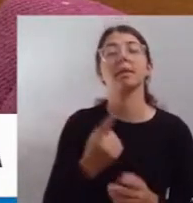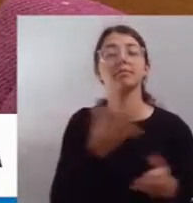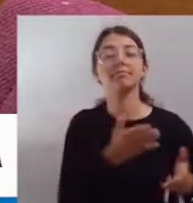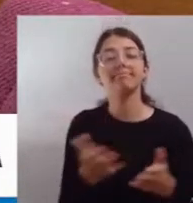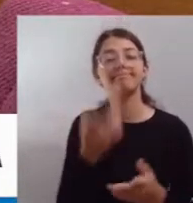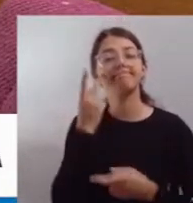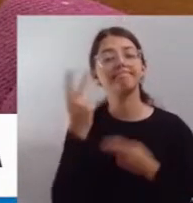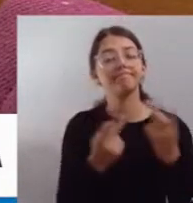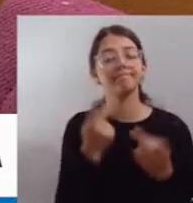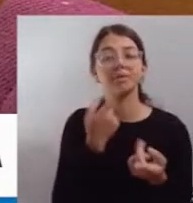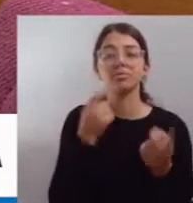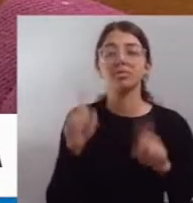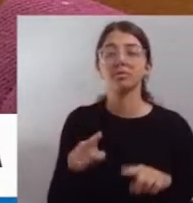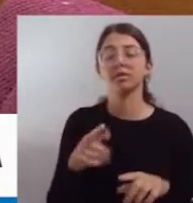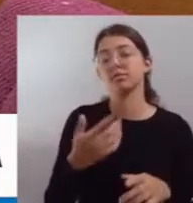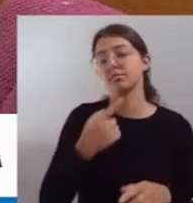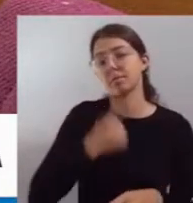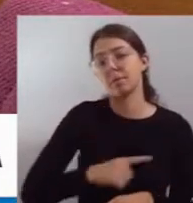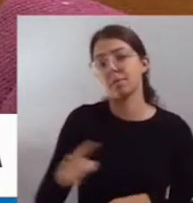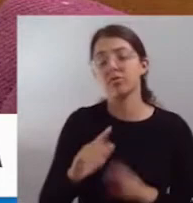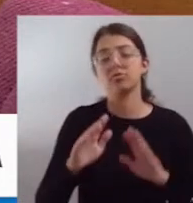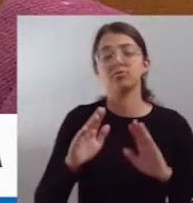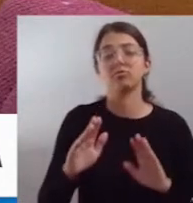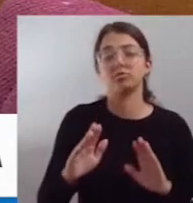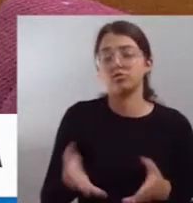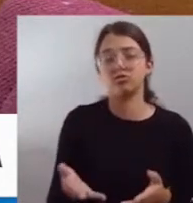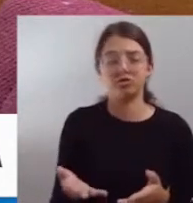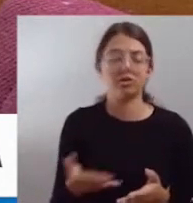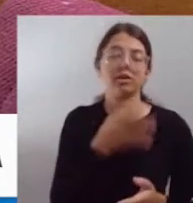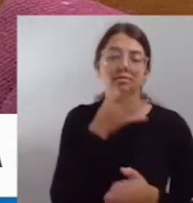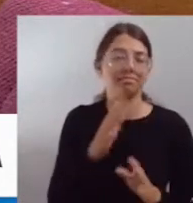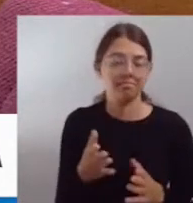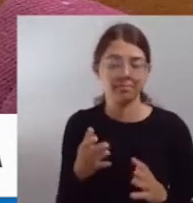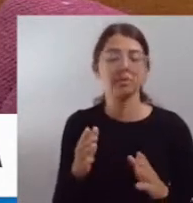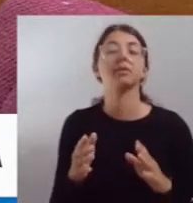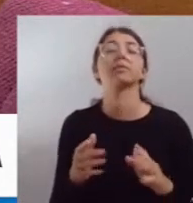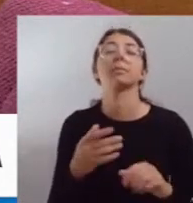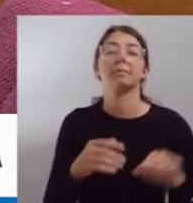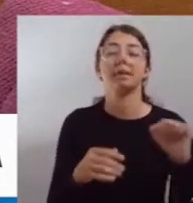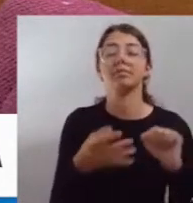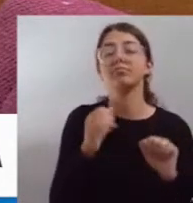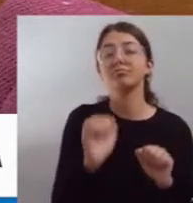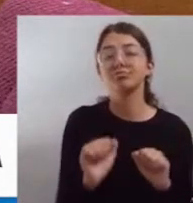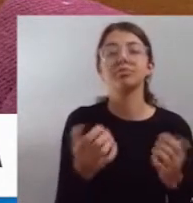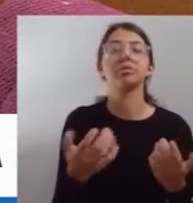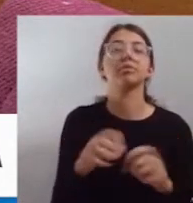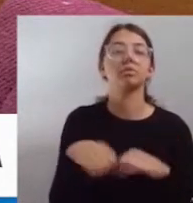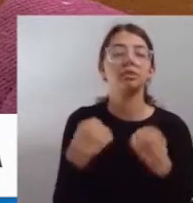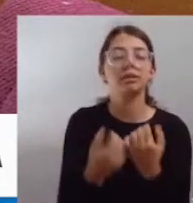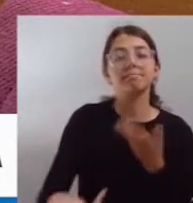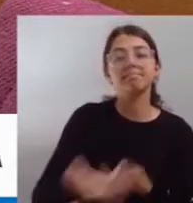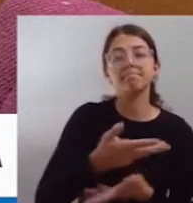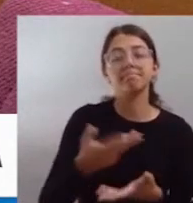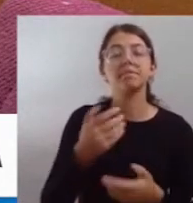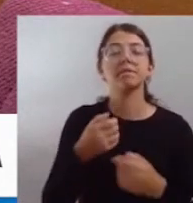já foi diversas vezes dito pelo Partido Socialista, nomeadamente sobre o seu objeto social, estratégia operacional, a